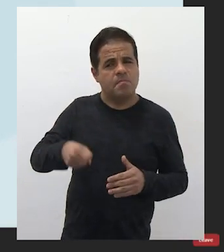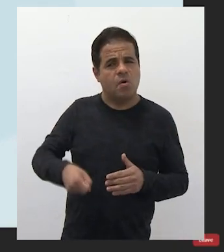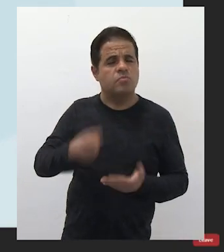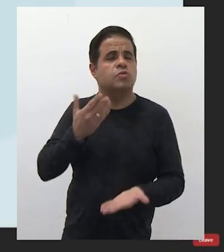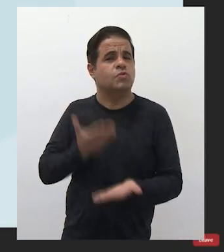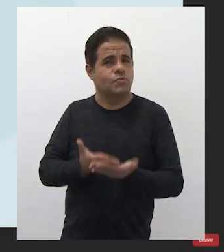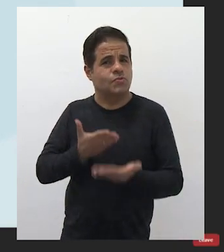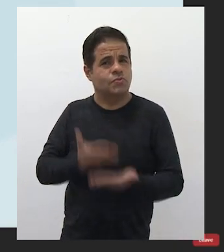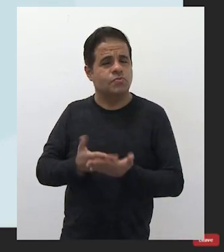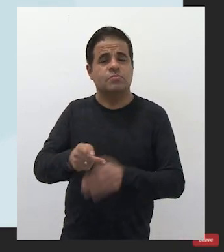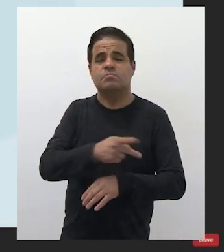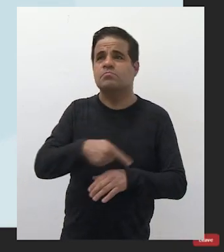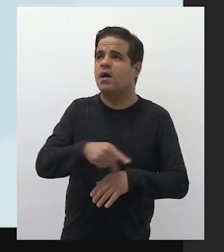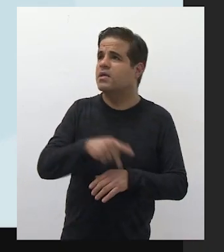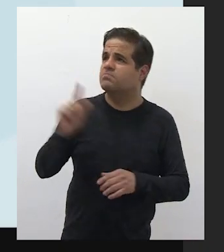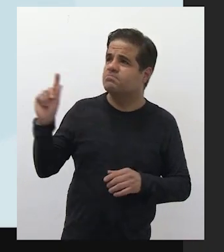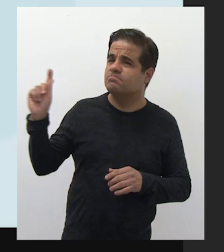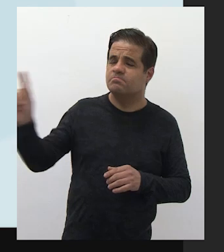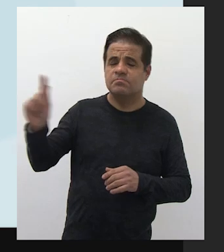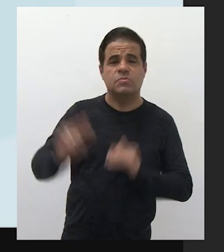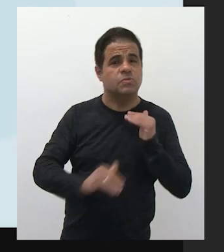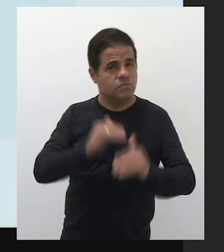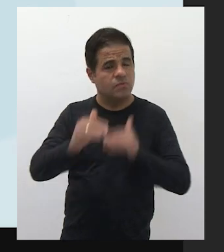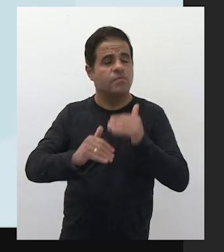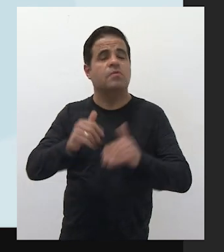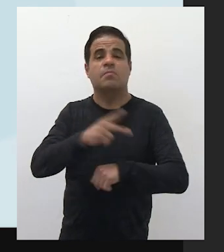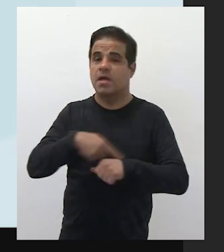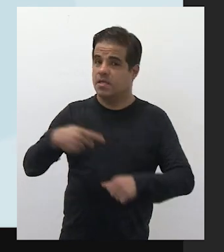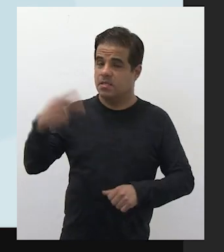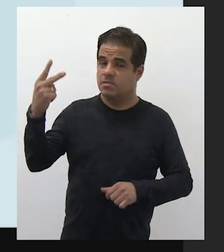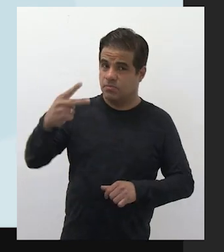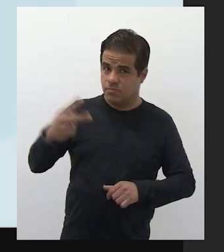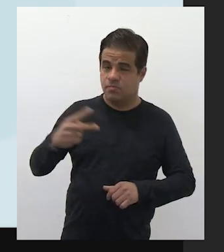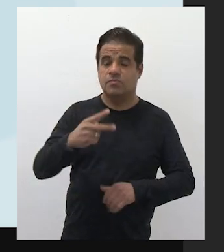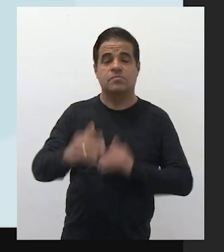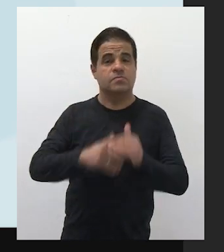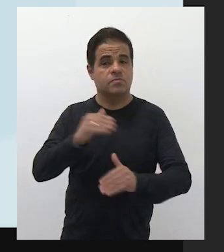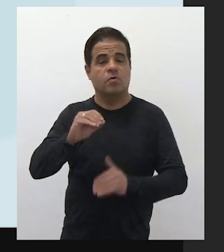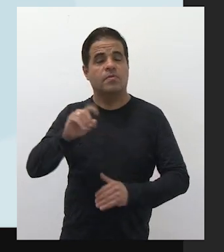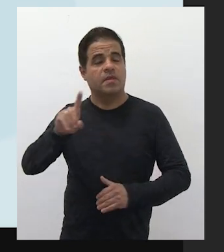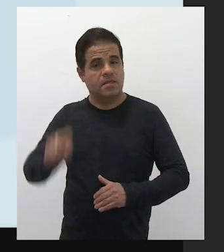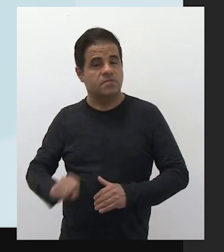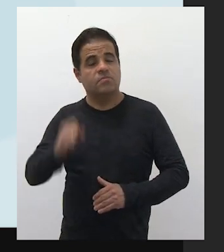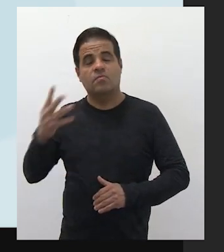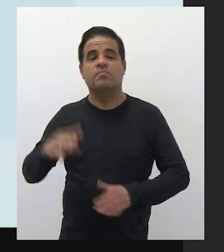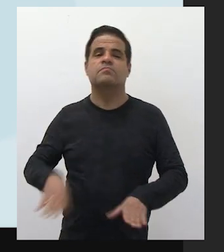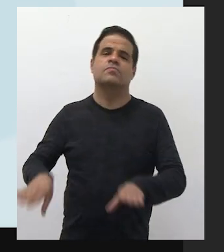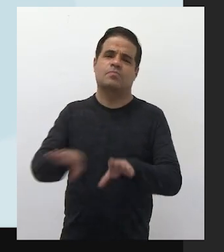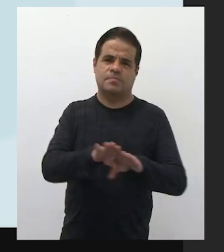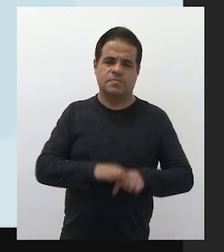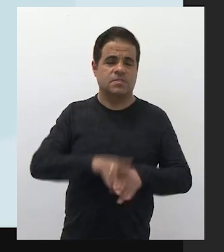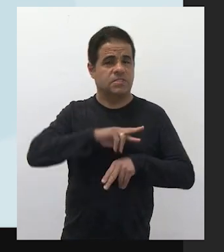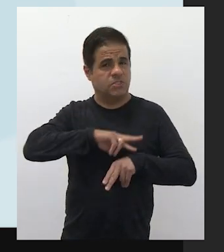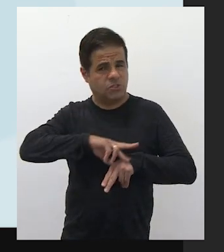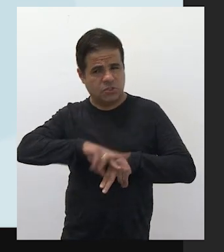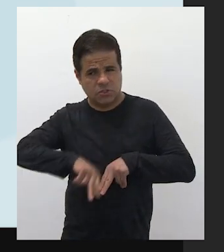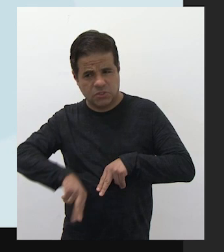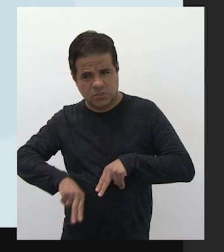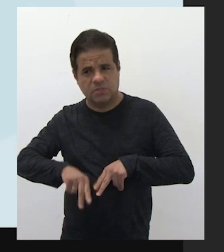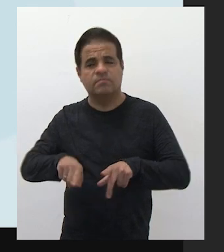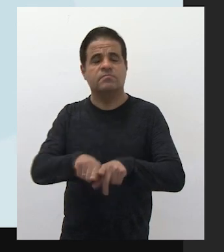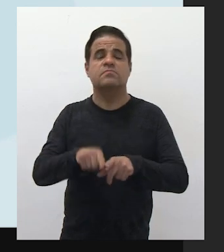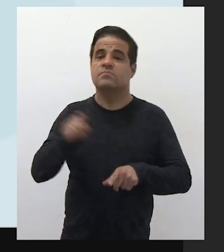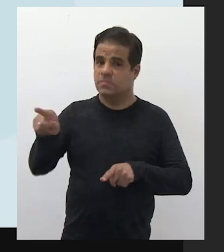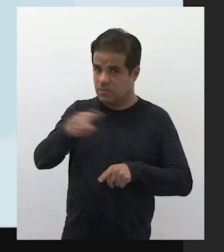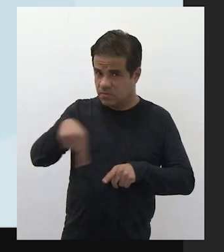estudos nos países desenvolvidos, subdesenvolvidos como o nosso, no ODS 4, igualdade de gênero, no ODS 5, vocês